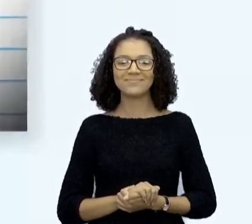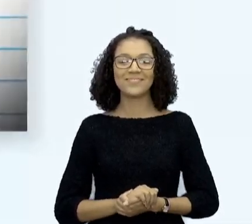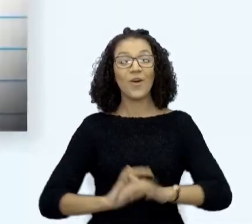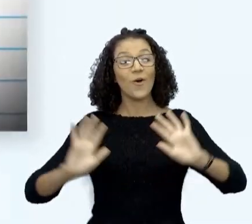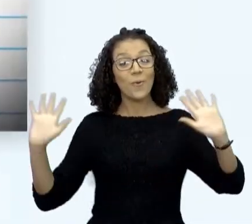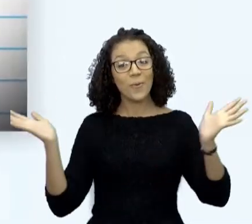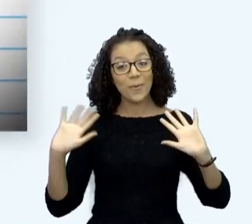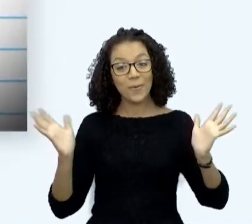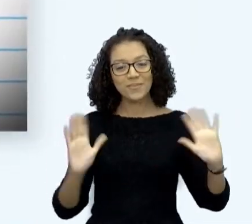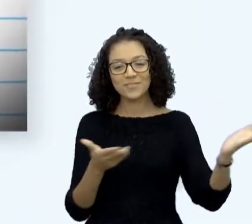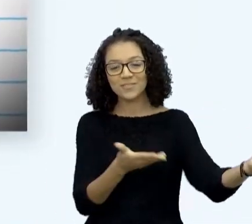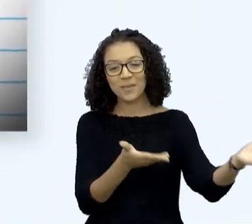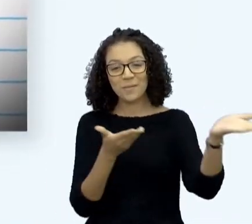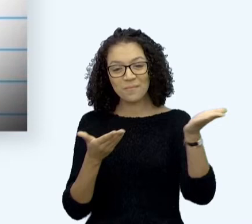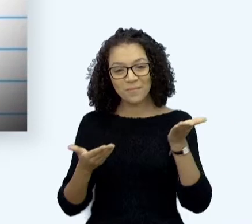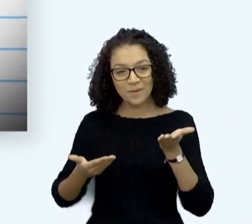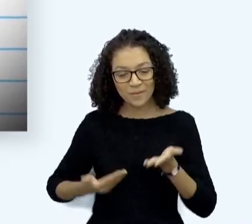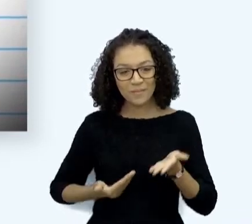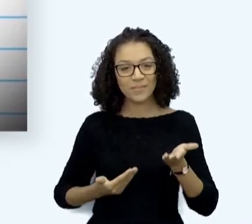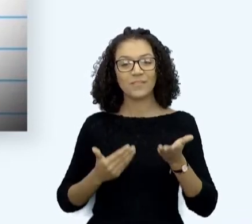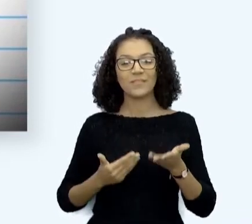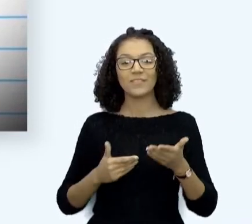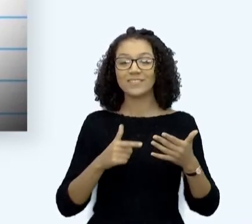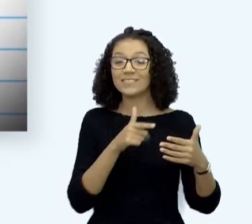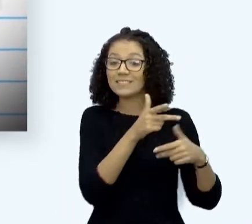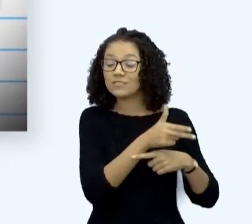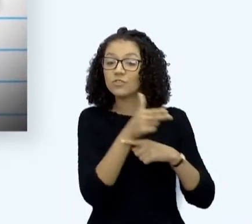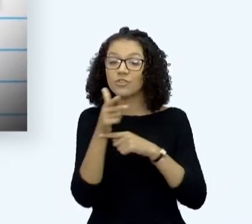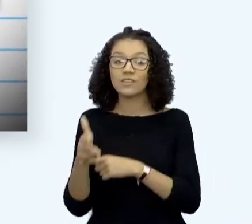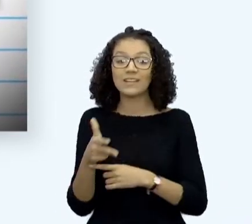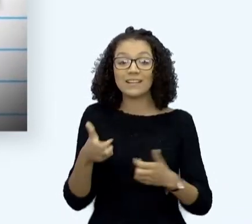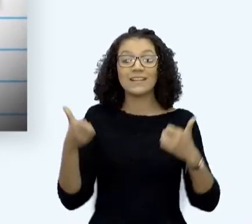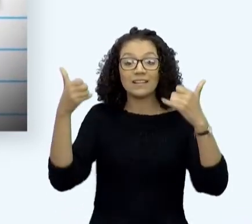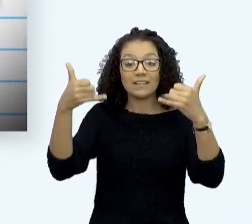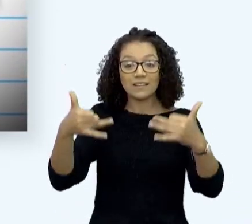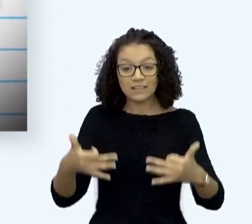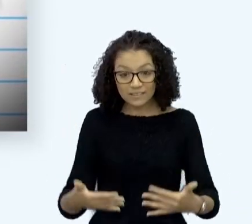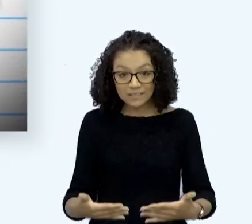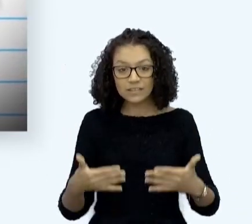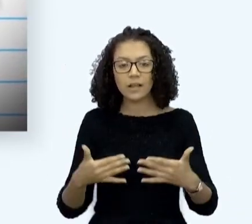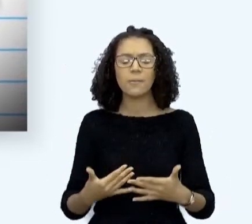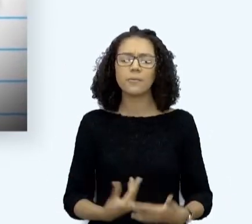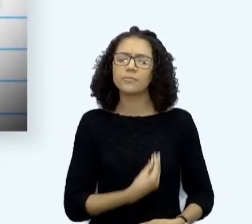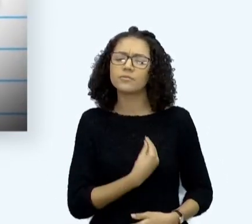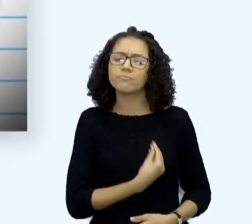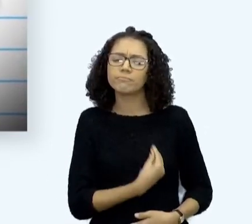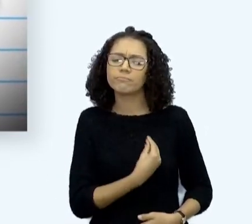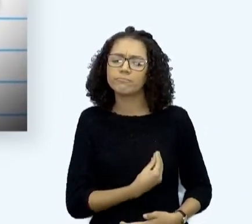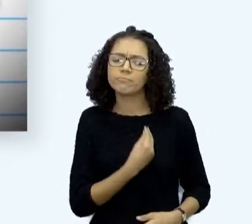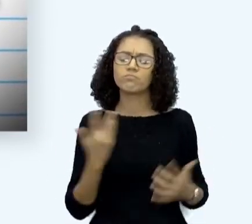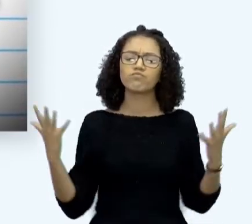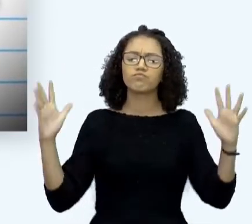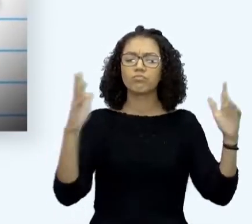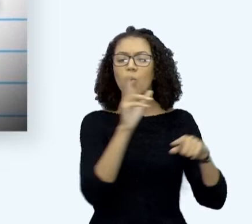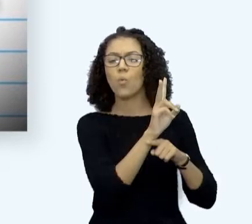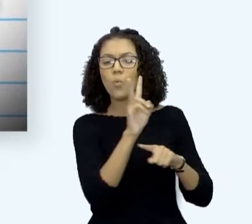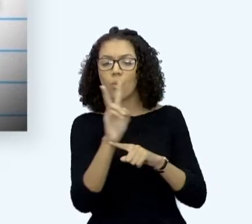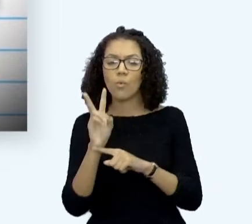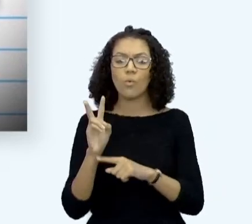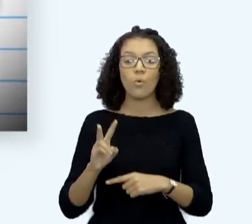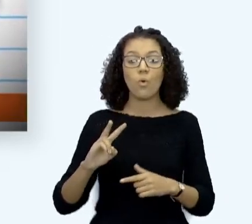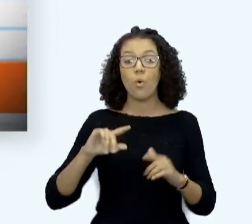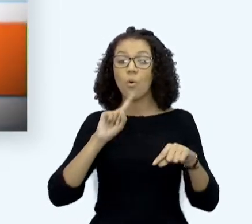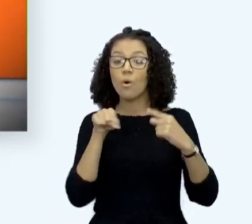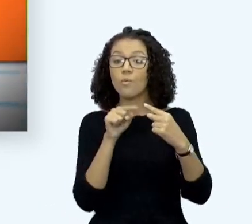Olá, sejam bem-vindos à série especial do IBGE Explica sobre os Objetivos de Desenvolvimento Sustentável. Falaremos do objetivo número